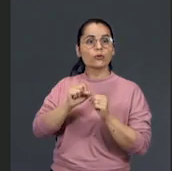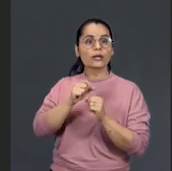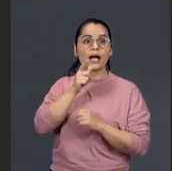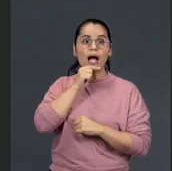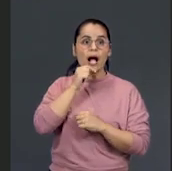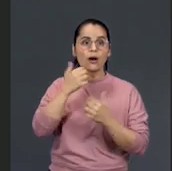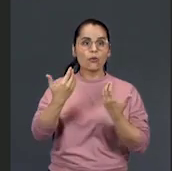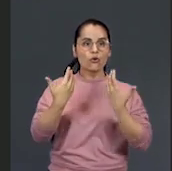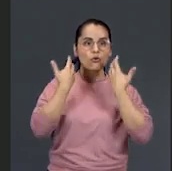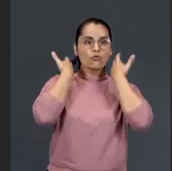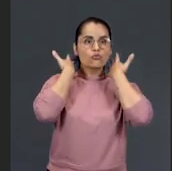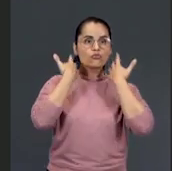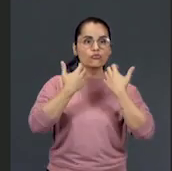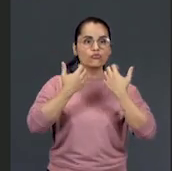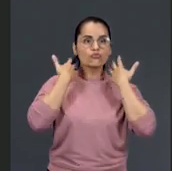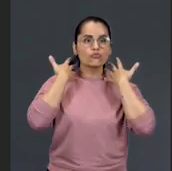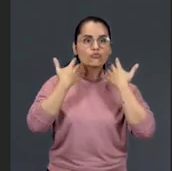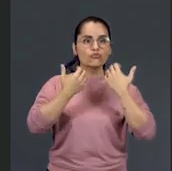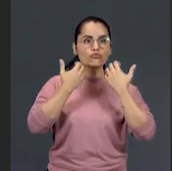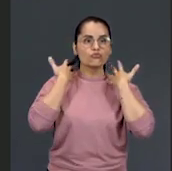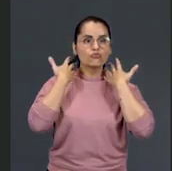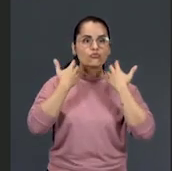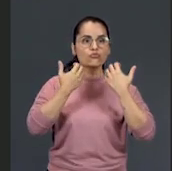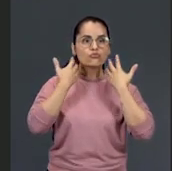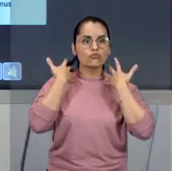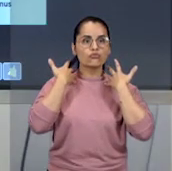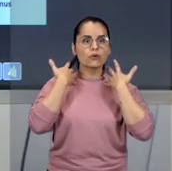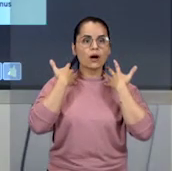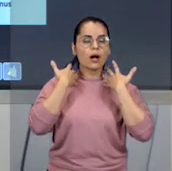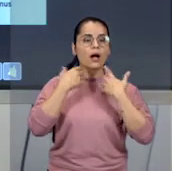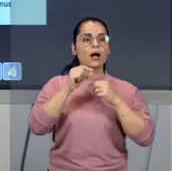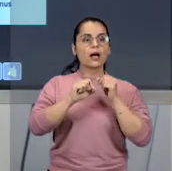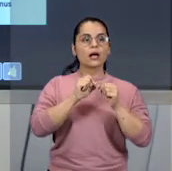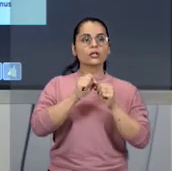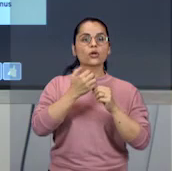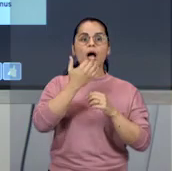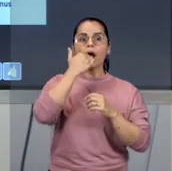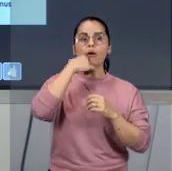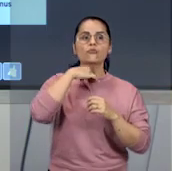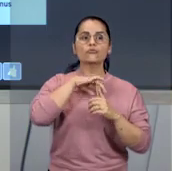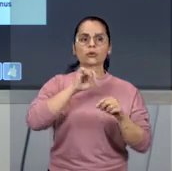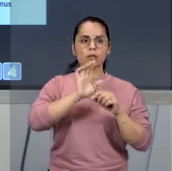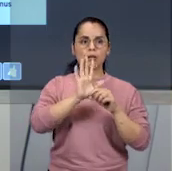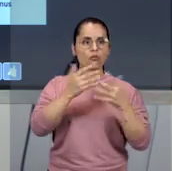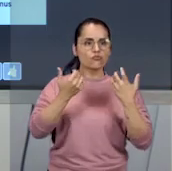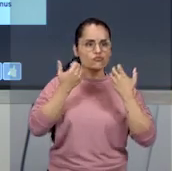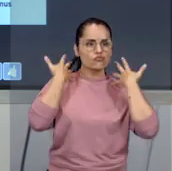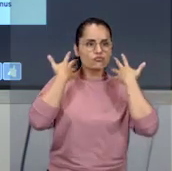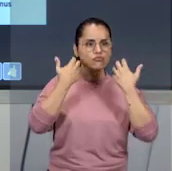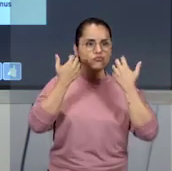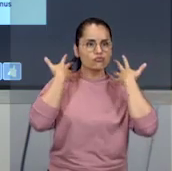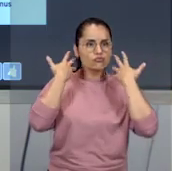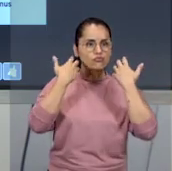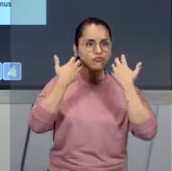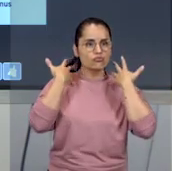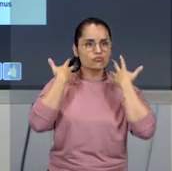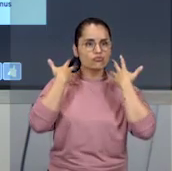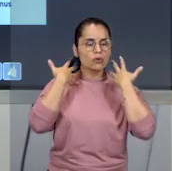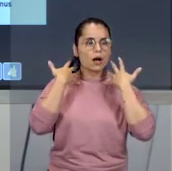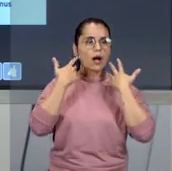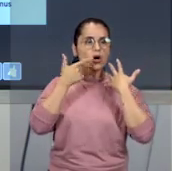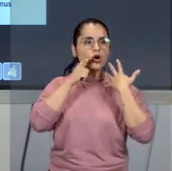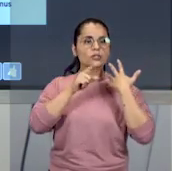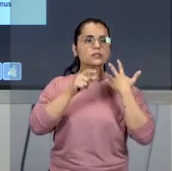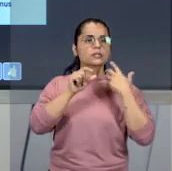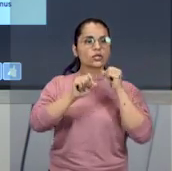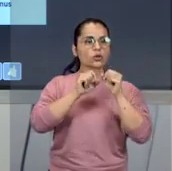água entre pelo animal, tá? Sem ir para o tubo digestivo, ela vai entrar e vai passar pelas brânquias para então